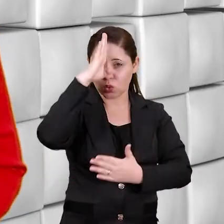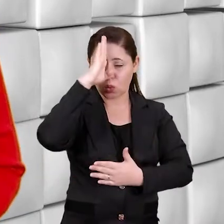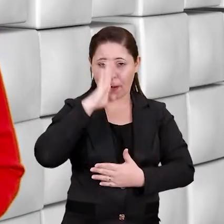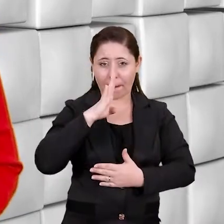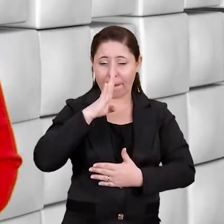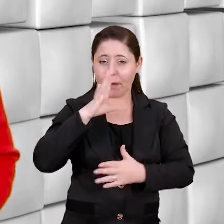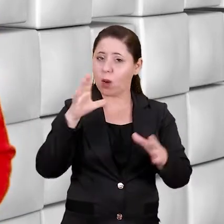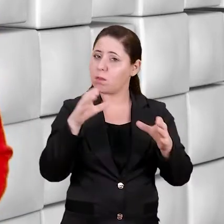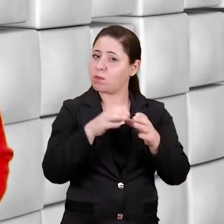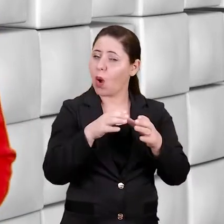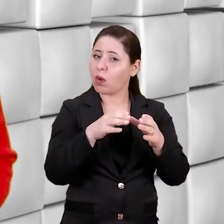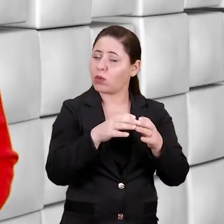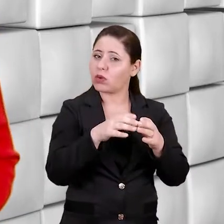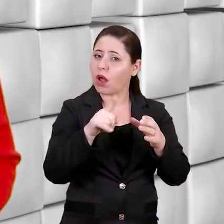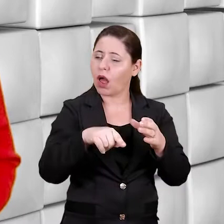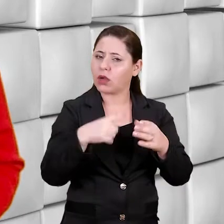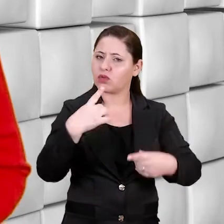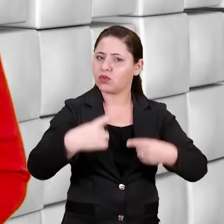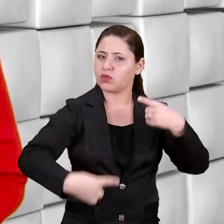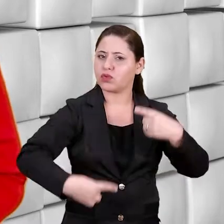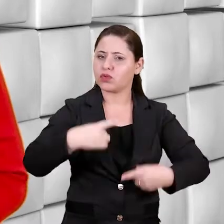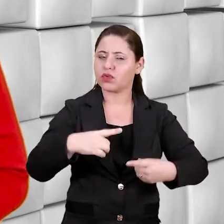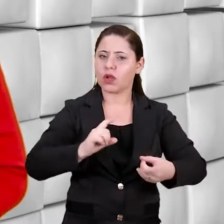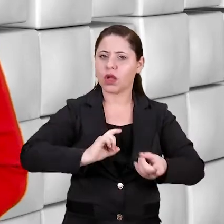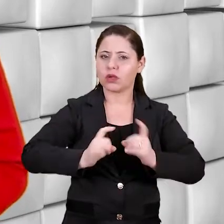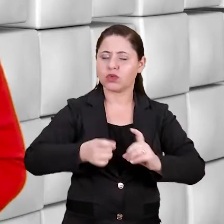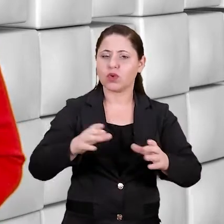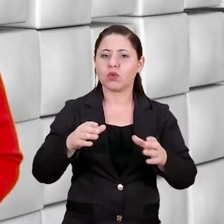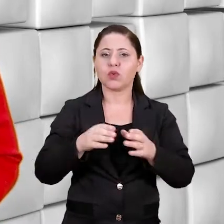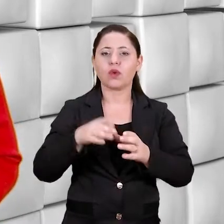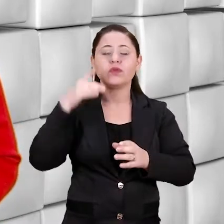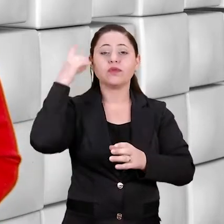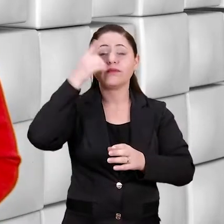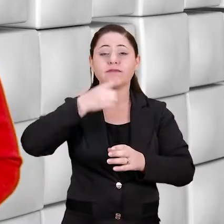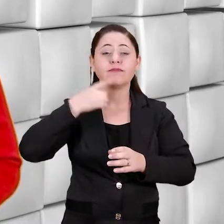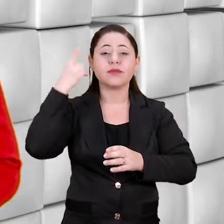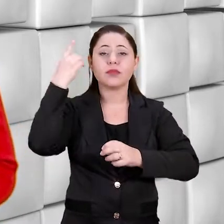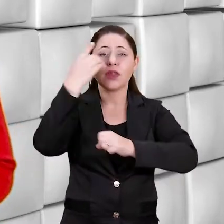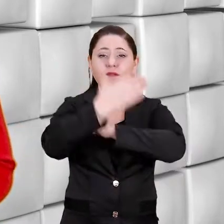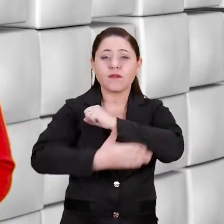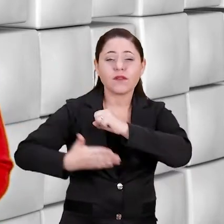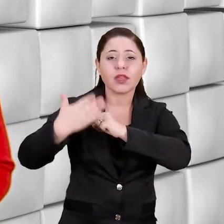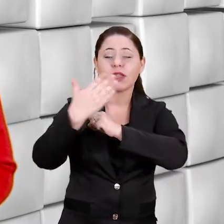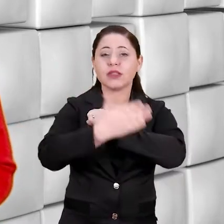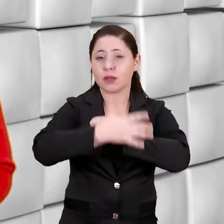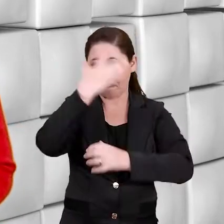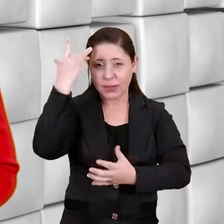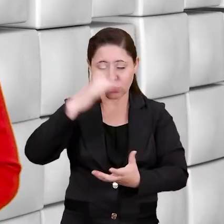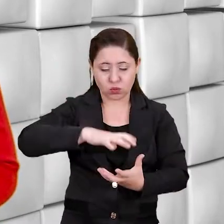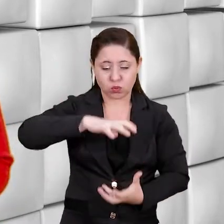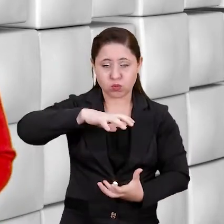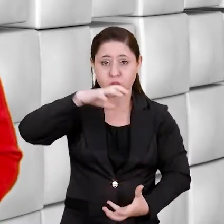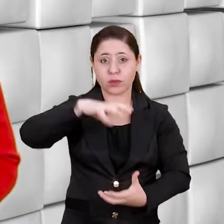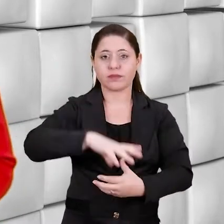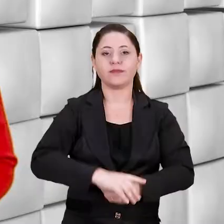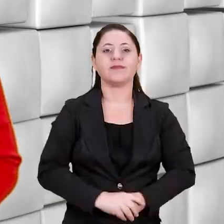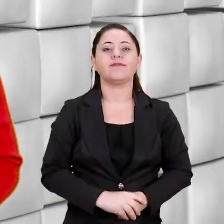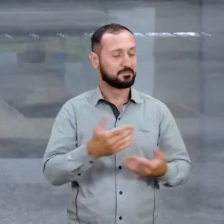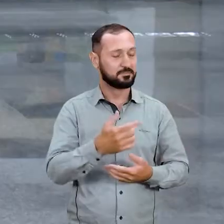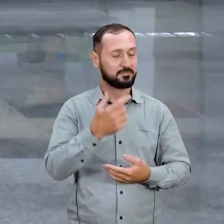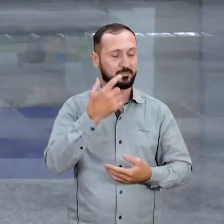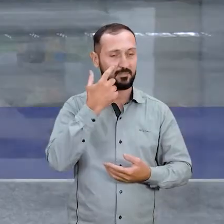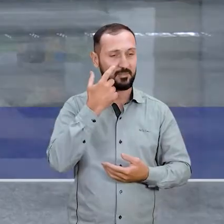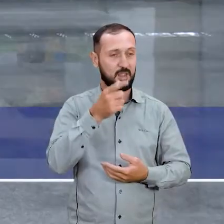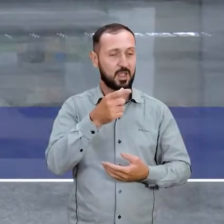passe livre para esse público são debatidos em reunião da Frente Parlamentar em Defesa da Pessoa Idosa.